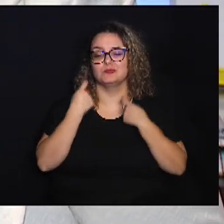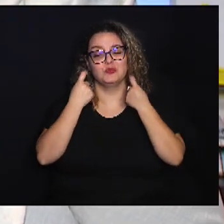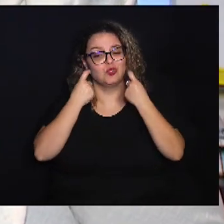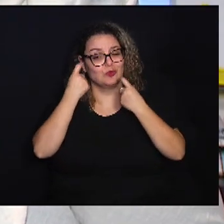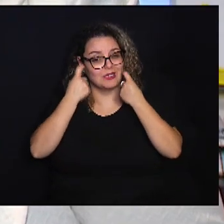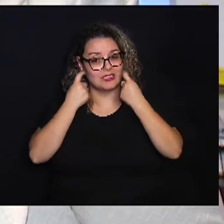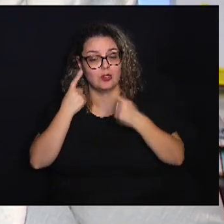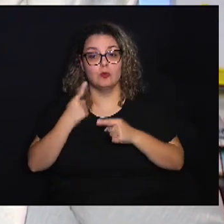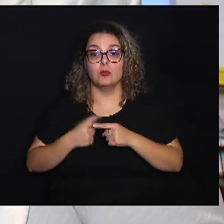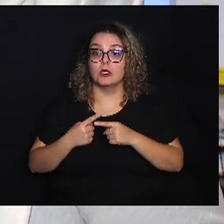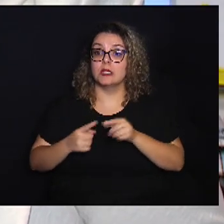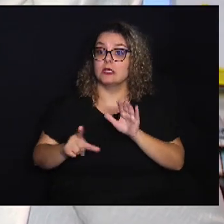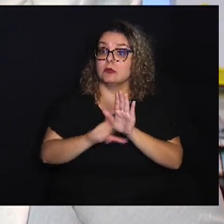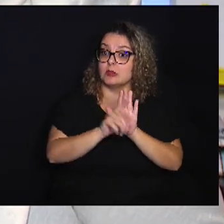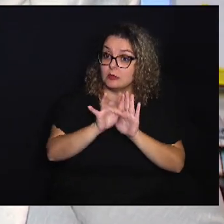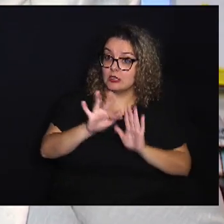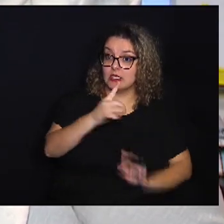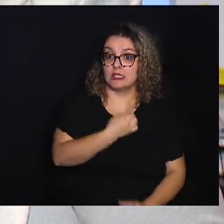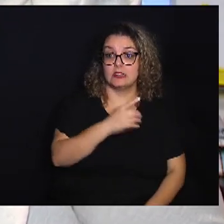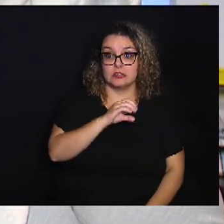nós temos uma lei federal, a Lei